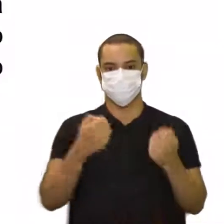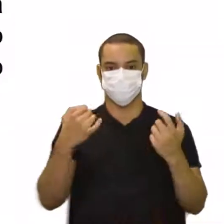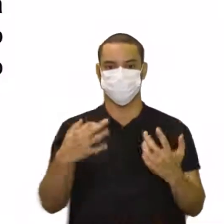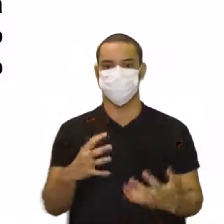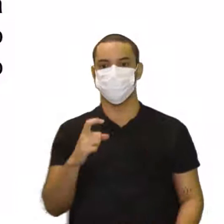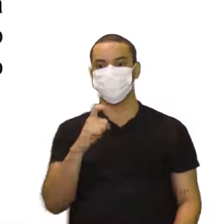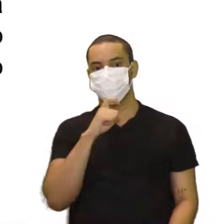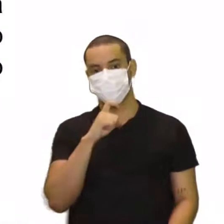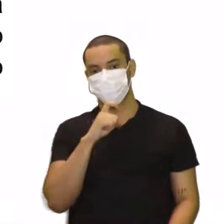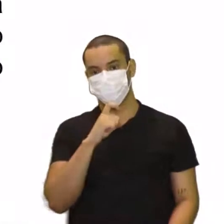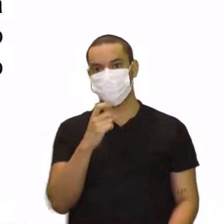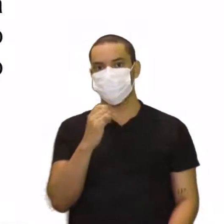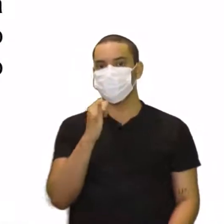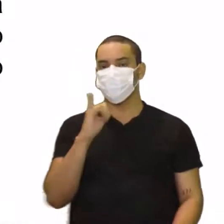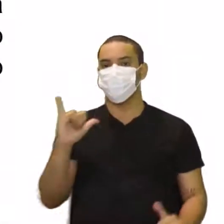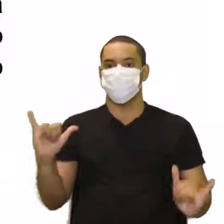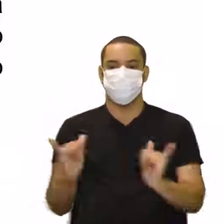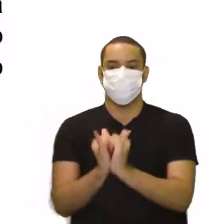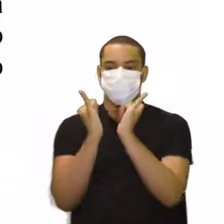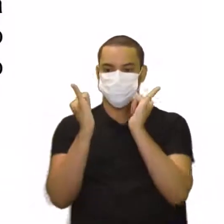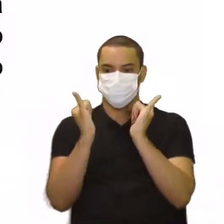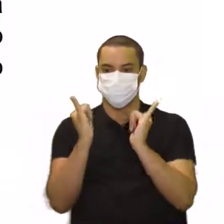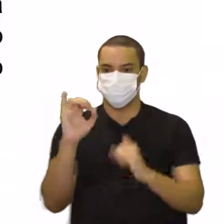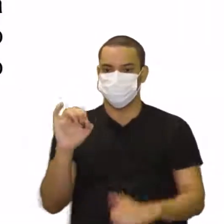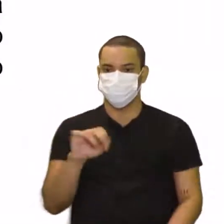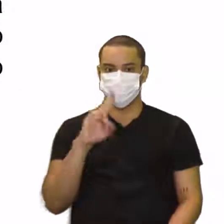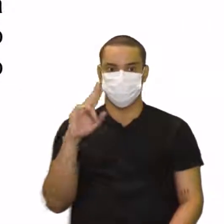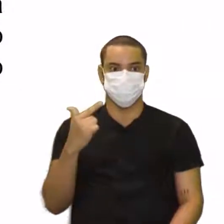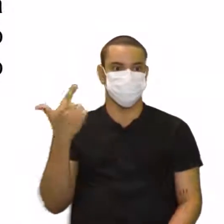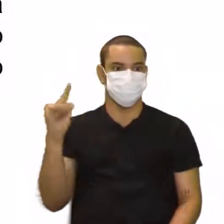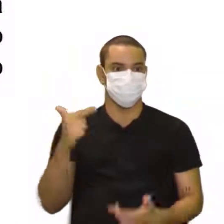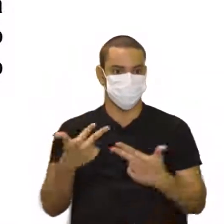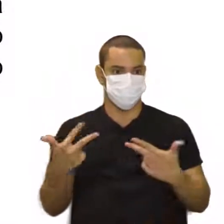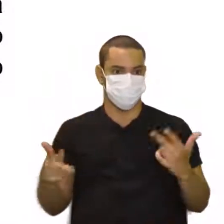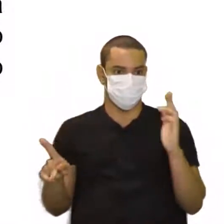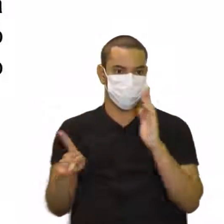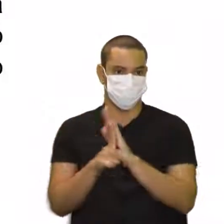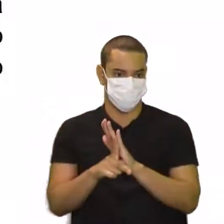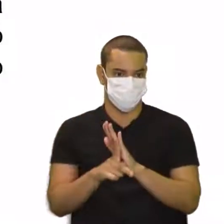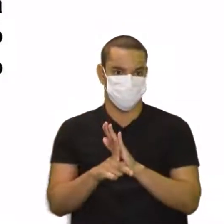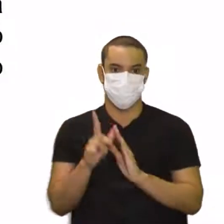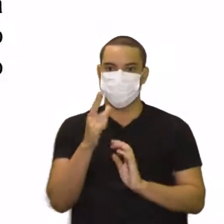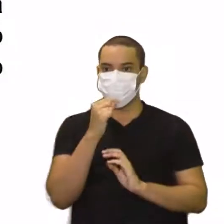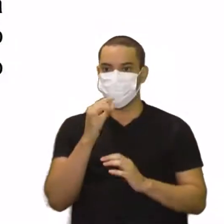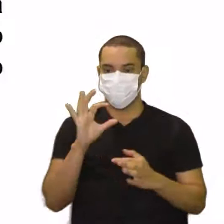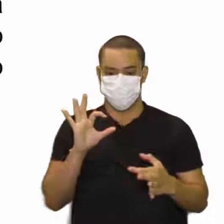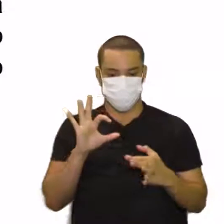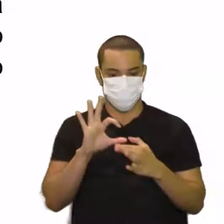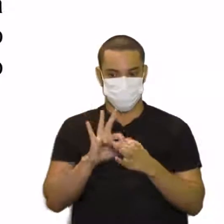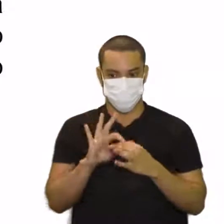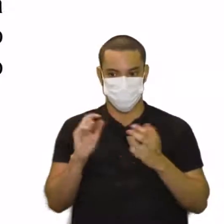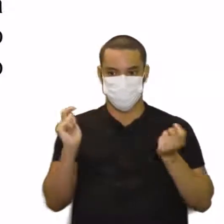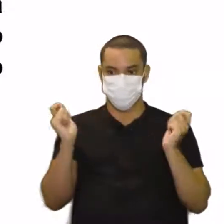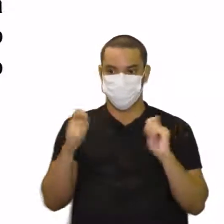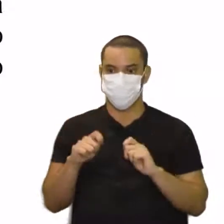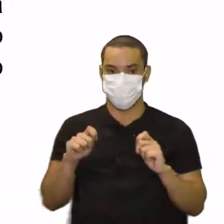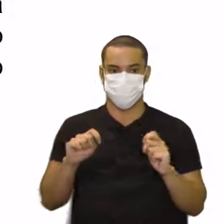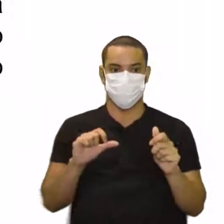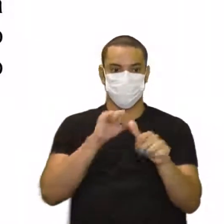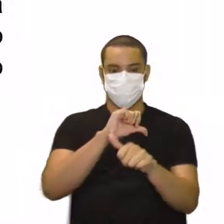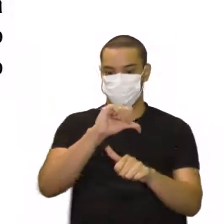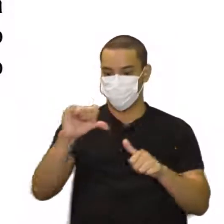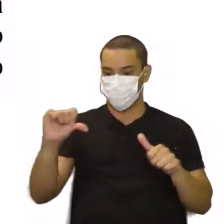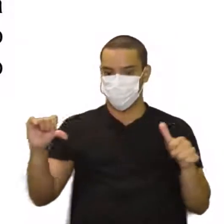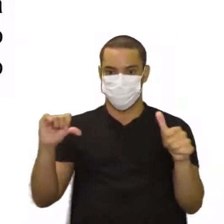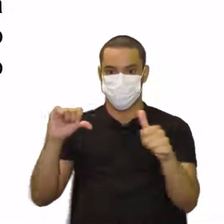pode ser em usinas ou alguma coisa que envolva a geração com água, né, pessoal, para poder rotacionar esse eixo